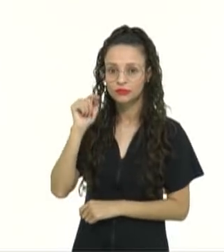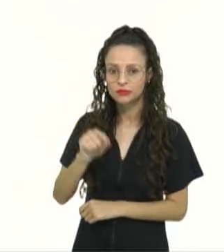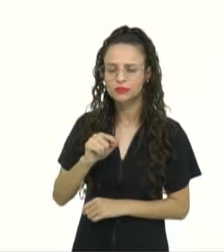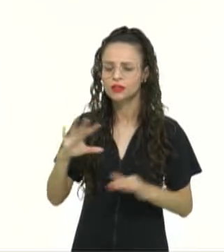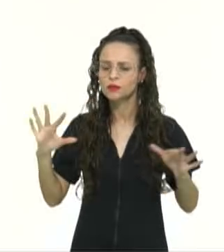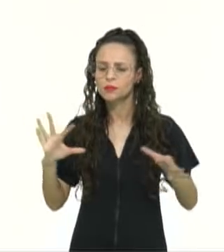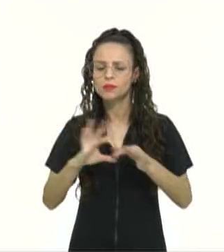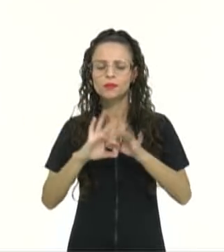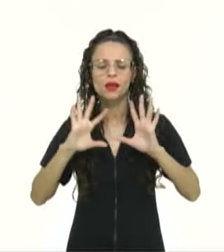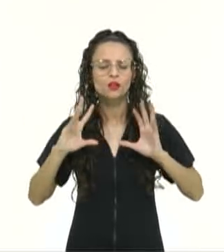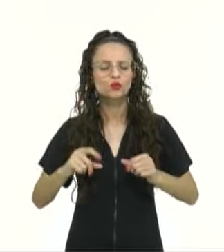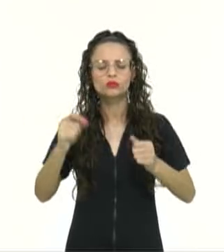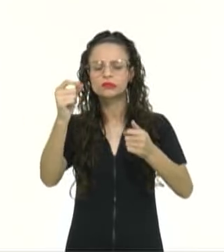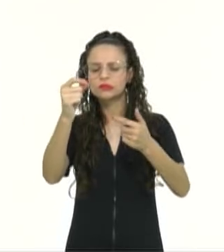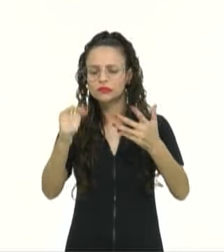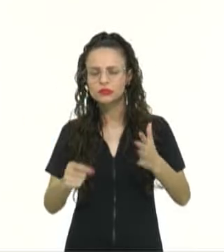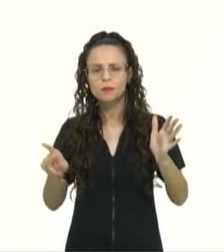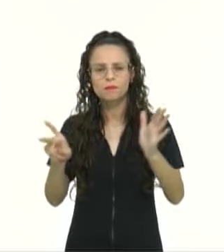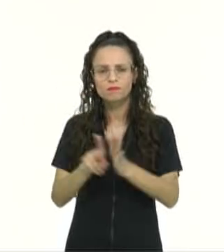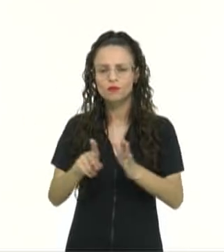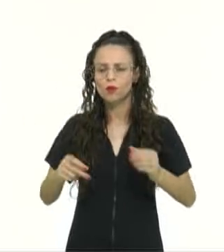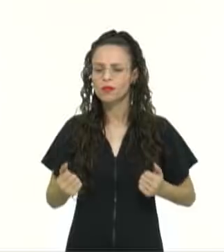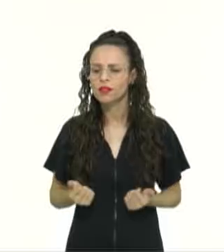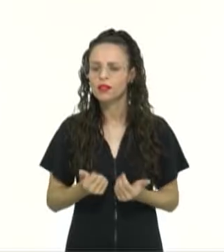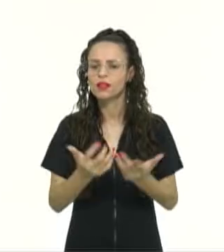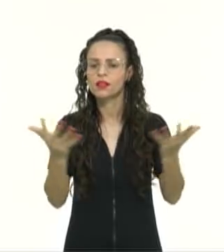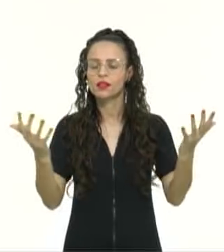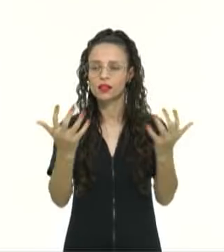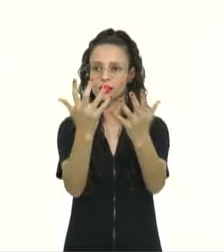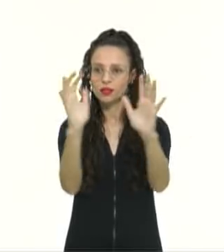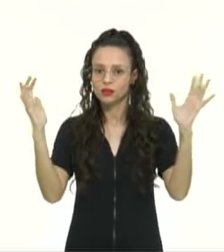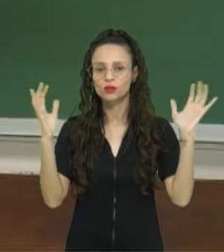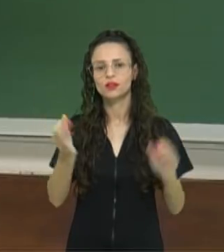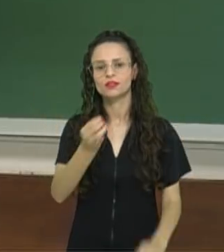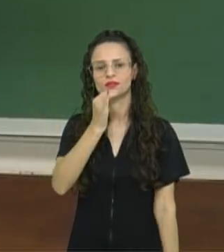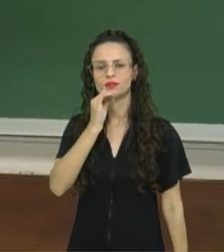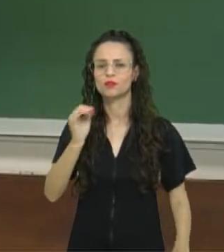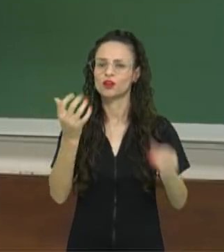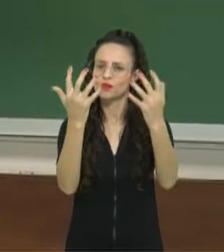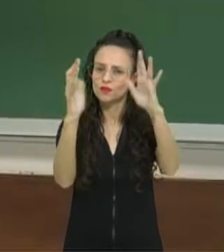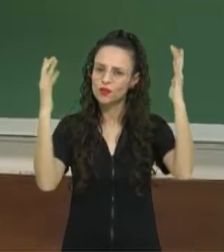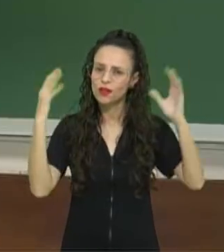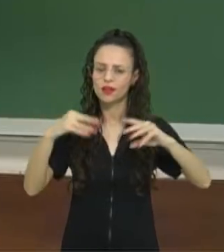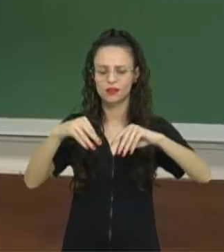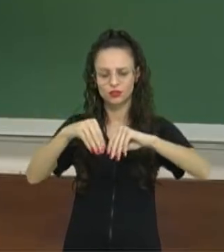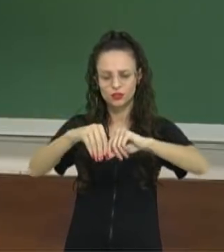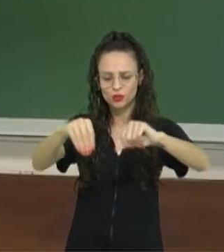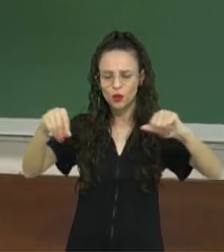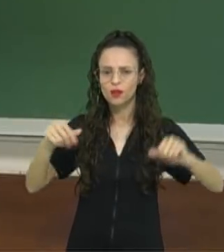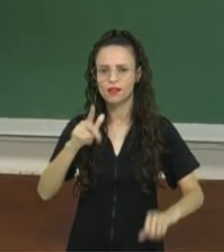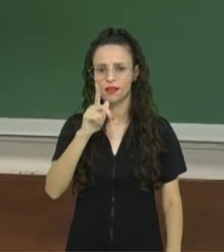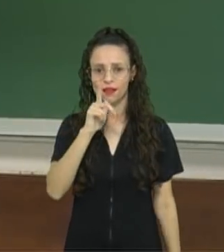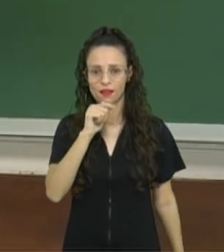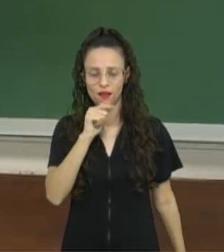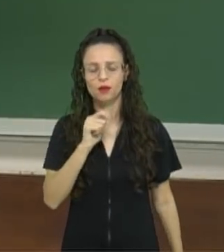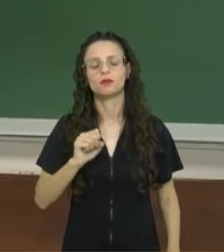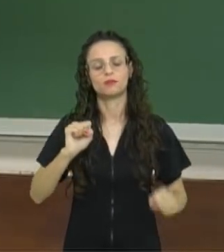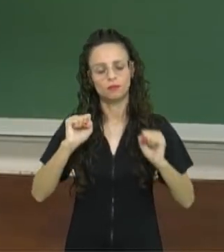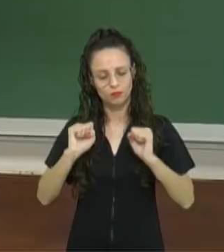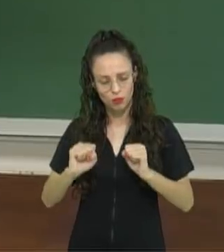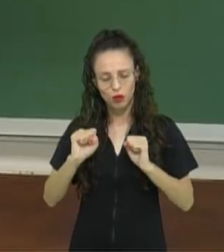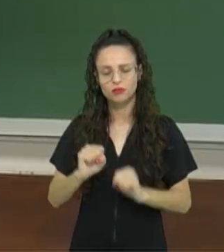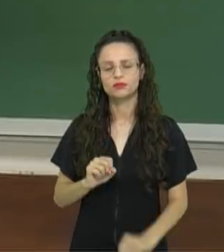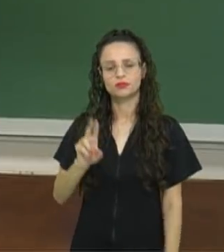os elementos disponibilizados pela natureza. E aí a gente vai ter como exemplo as florestas, o solo, a água, né? Podem